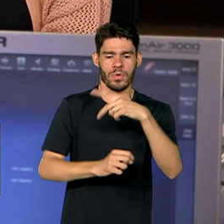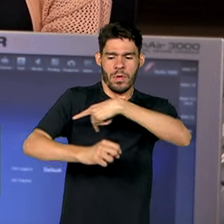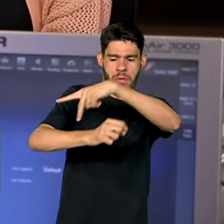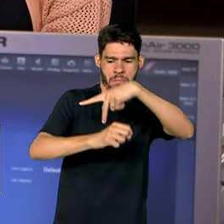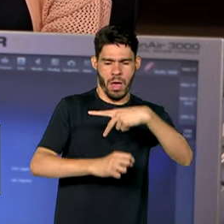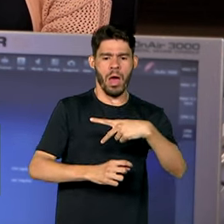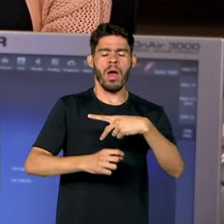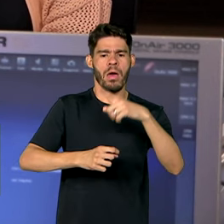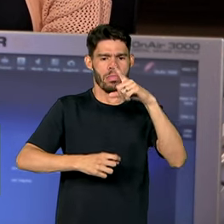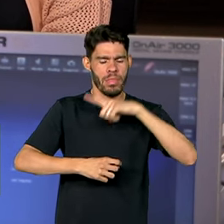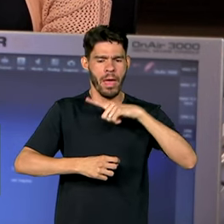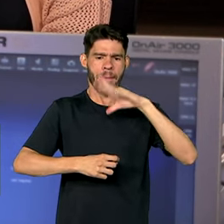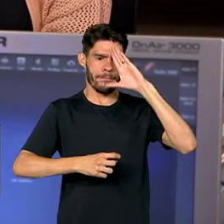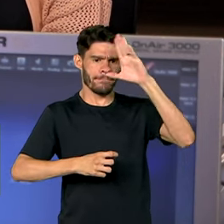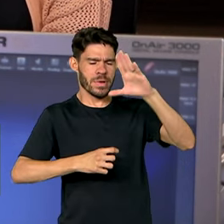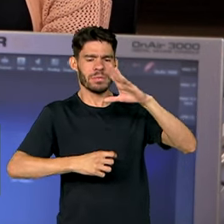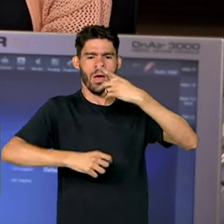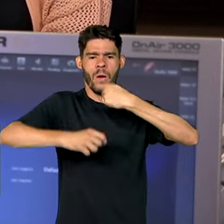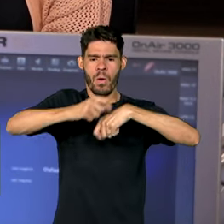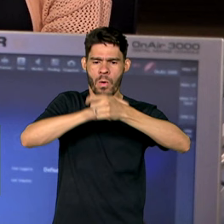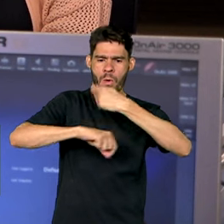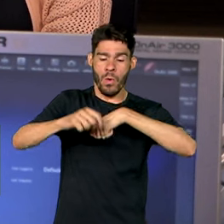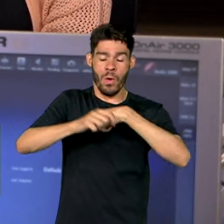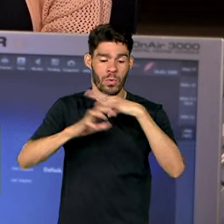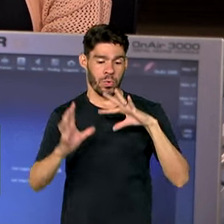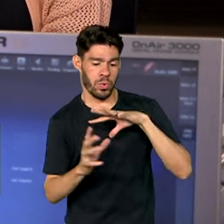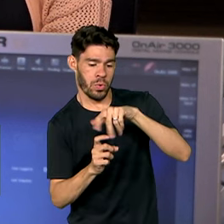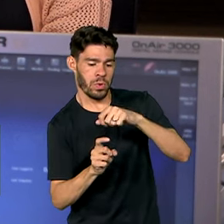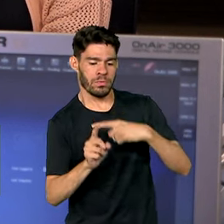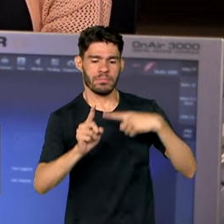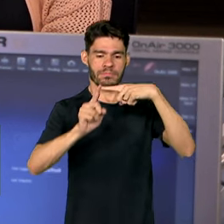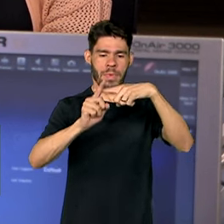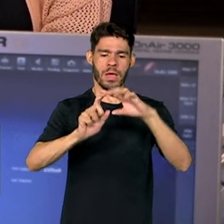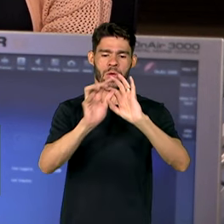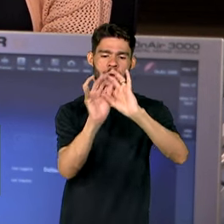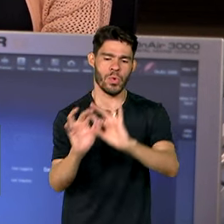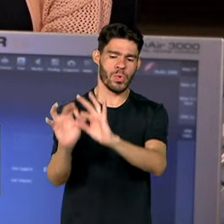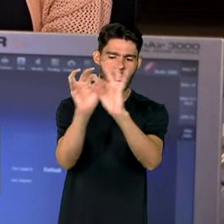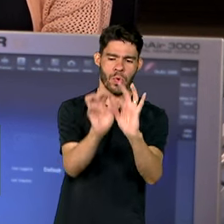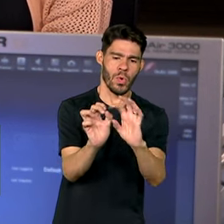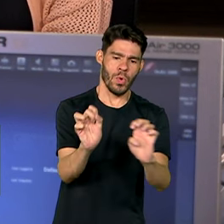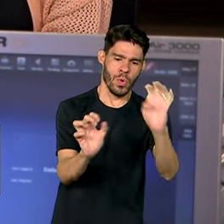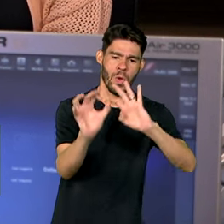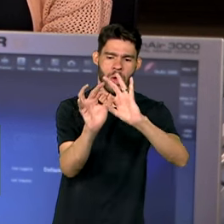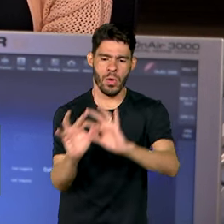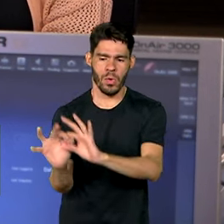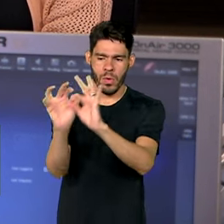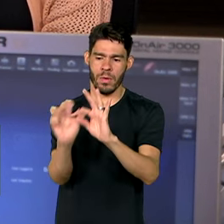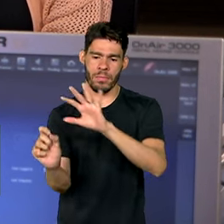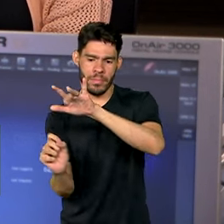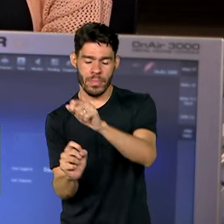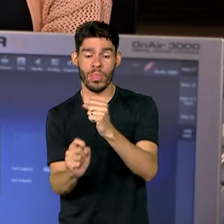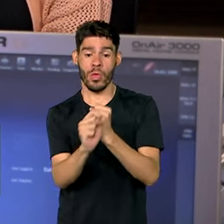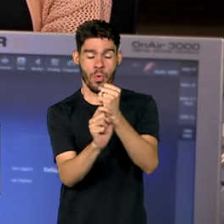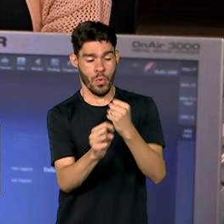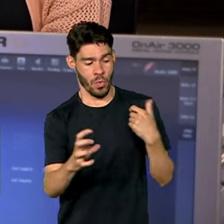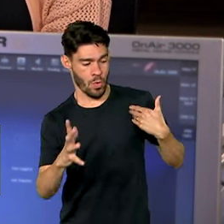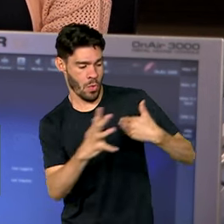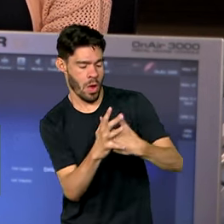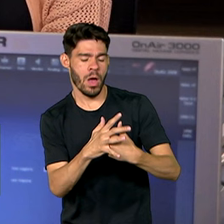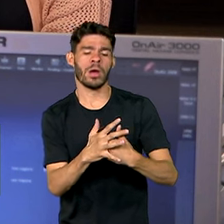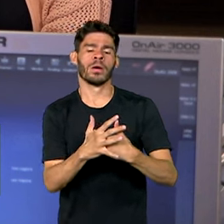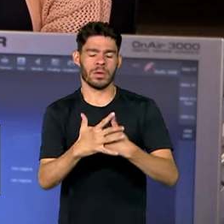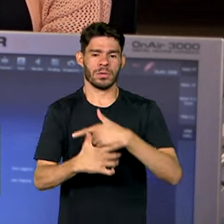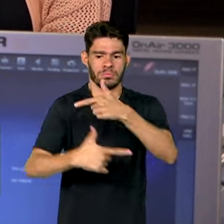países que possuem as 19 maiores economias do mundo mais União Europeia e união africana ao longo do último ano Uma Força